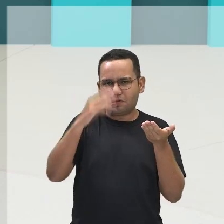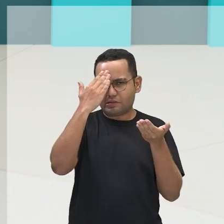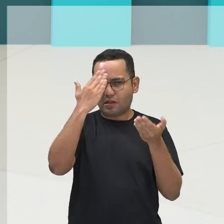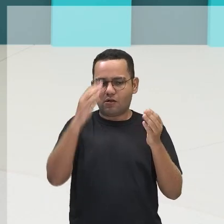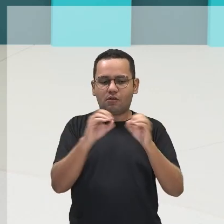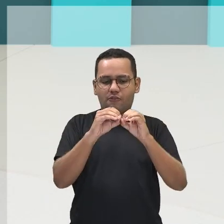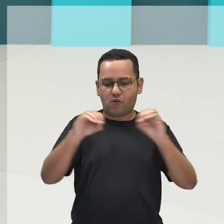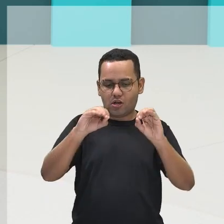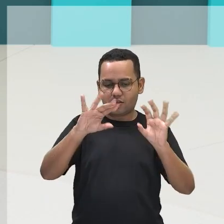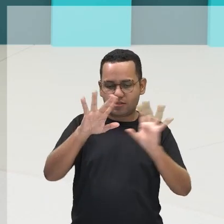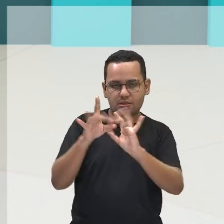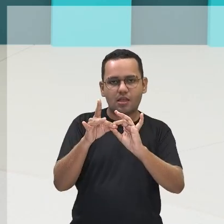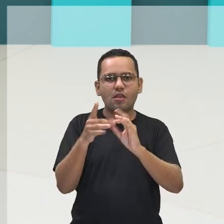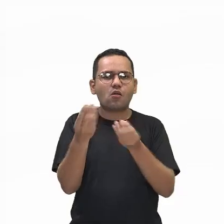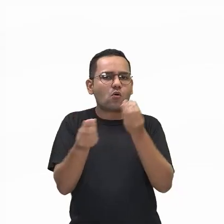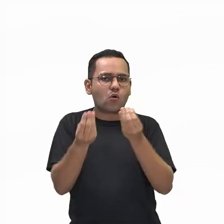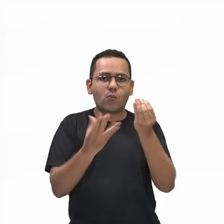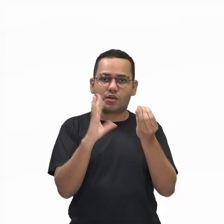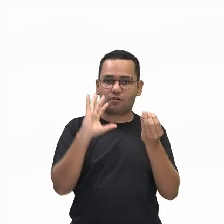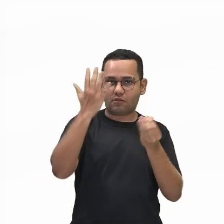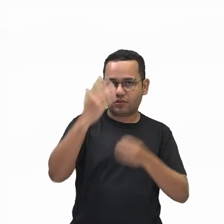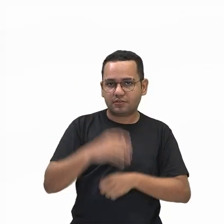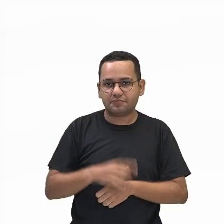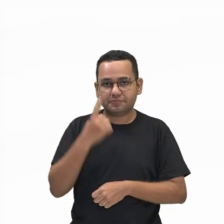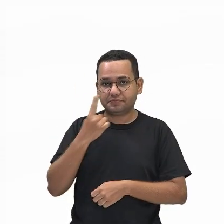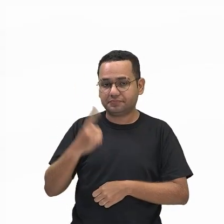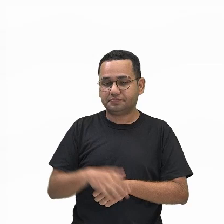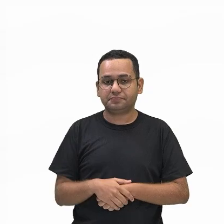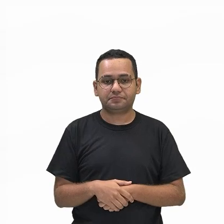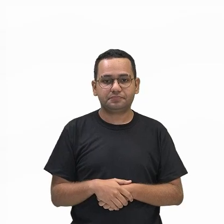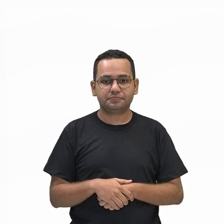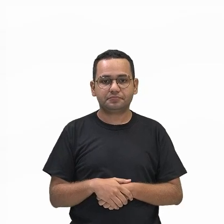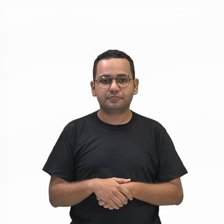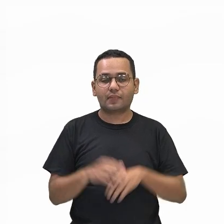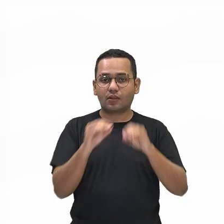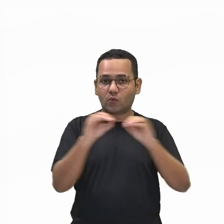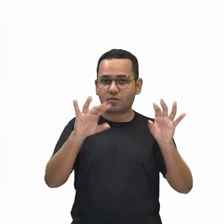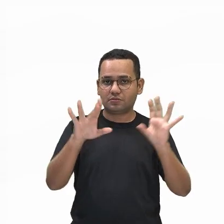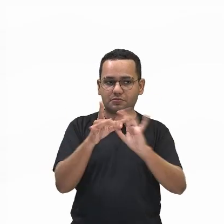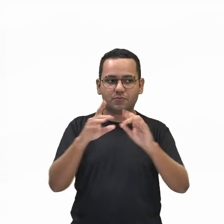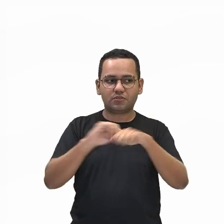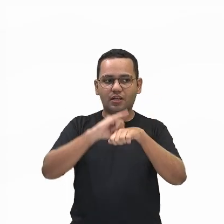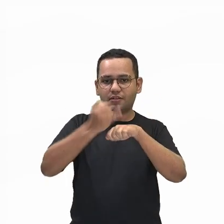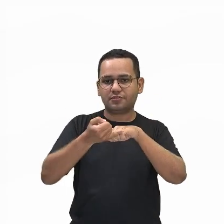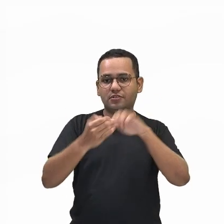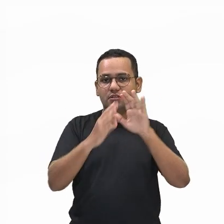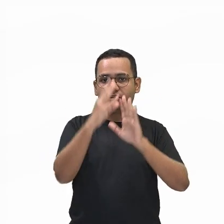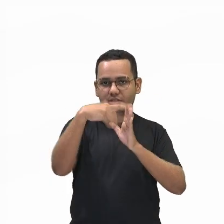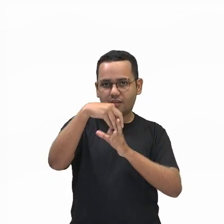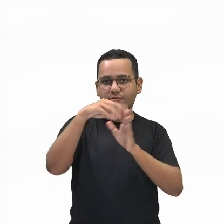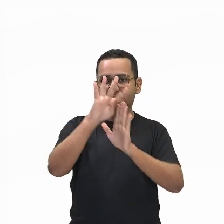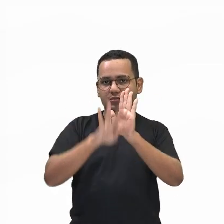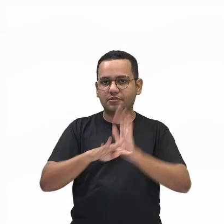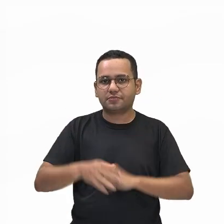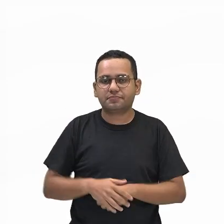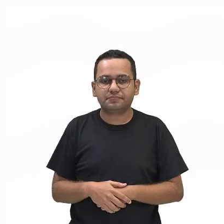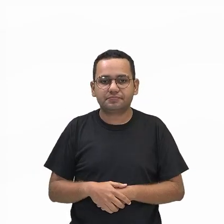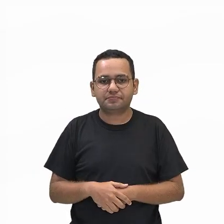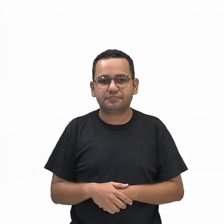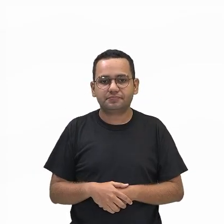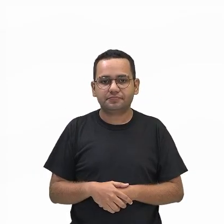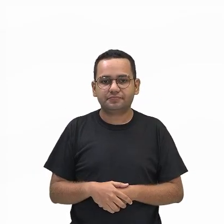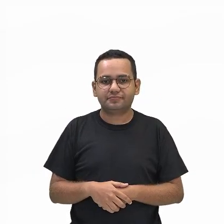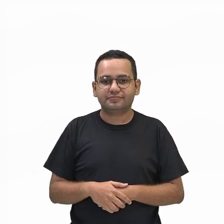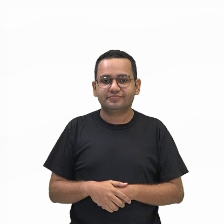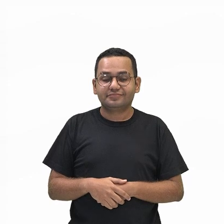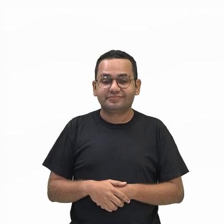do texto. Então, acompanhe aí comigo. Olha o que vai aparecer. Orações subordinadas adjetivas no texto. Então, vamos fazer a leitura do